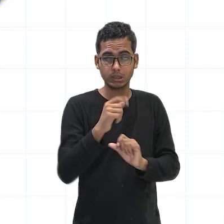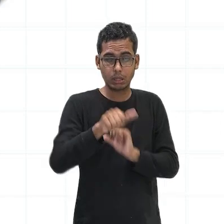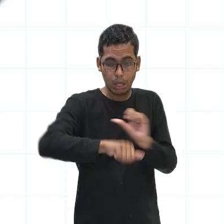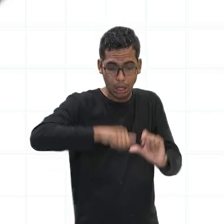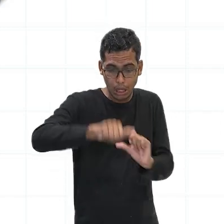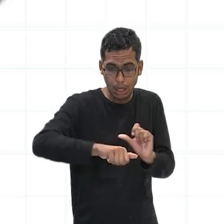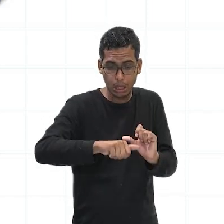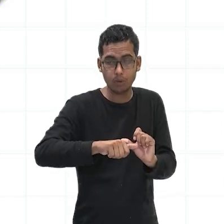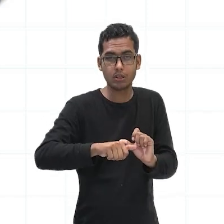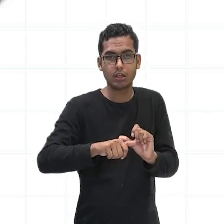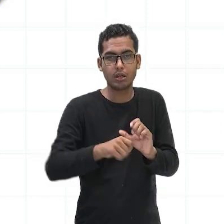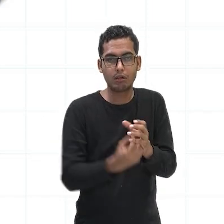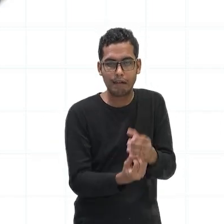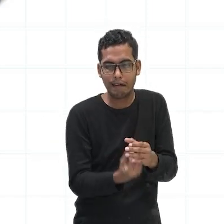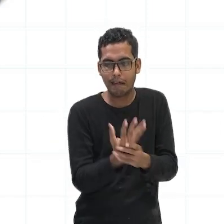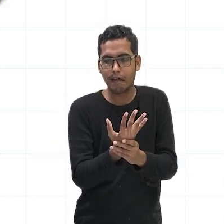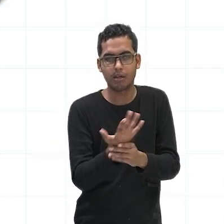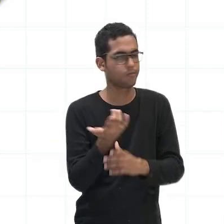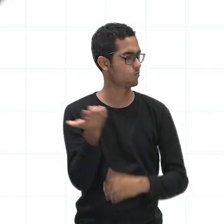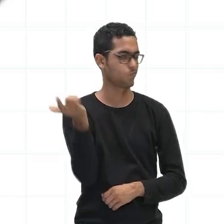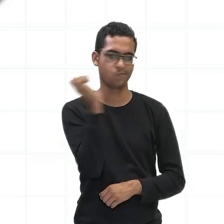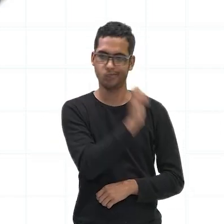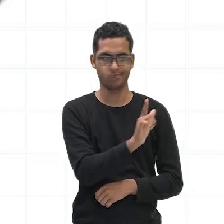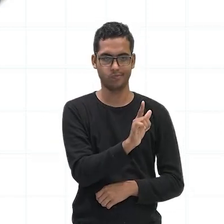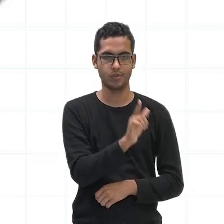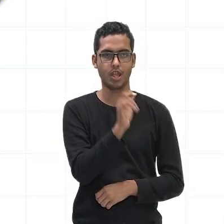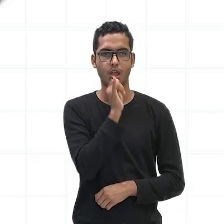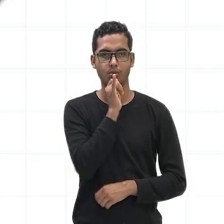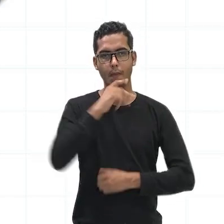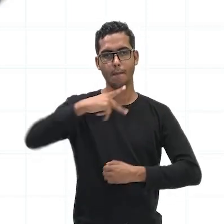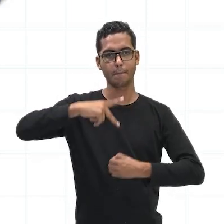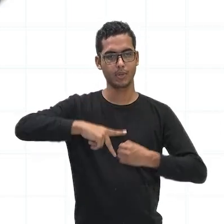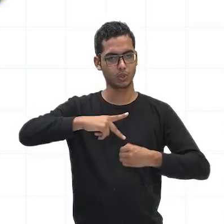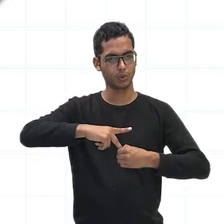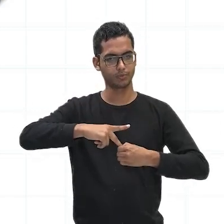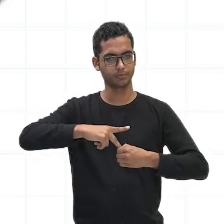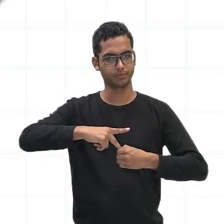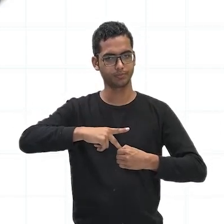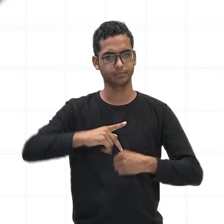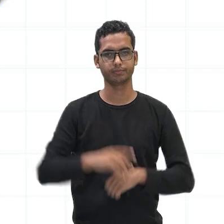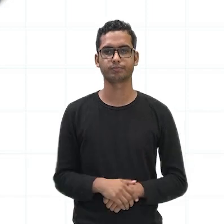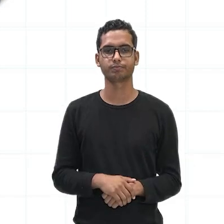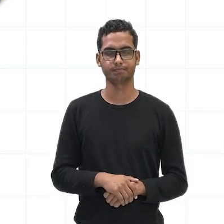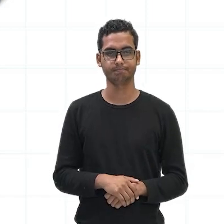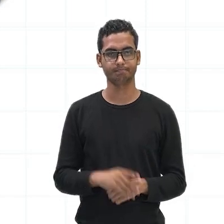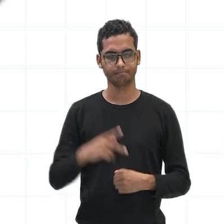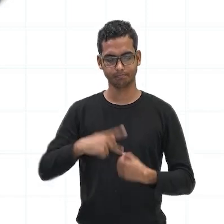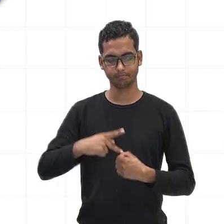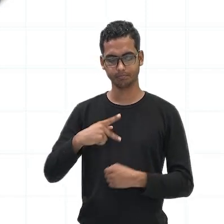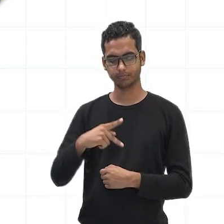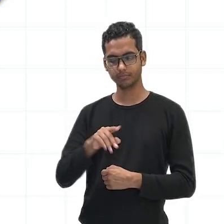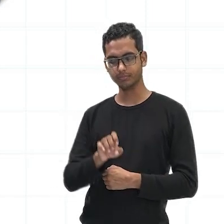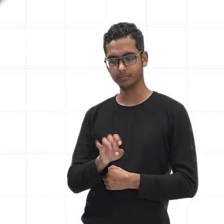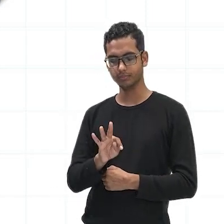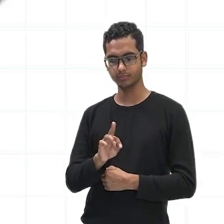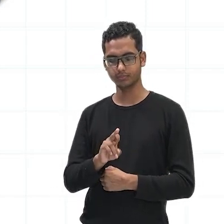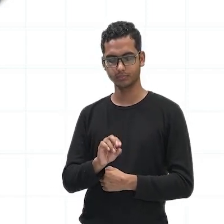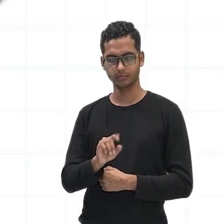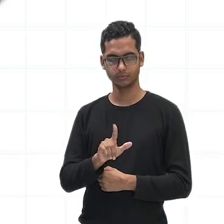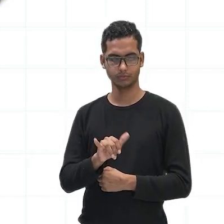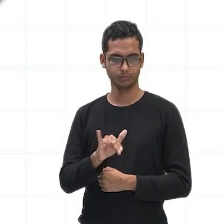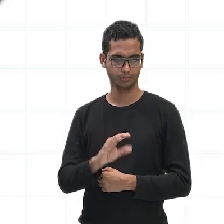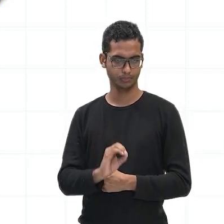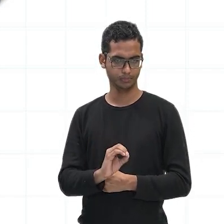produzidos novamente, como no caso do petróleo. Então, olha aí, esses recursos eles são utilizados a fim de produzir energia,